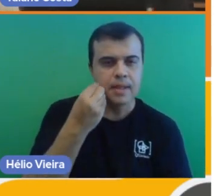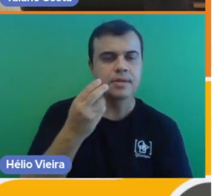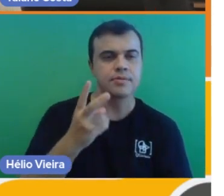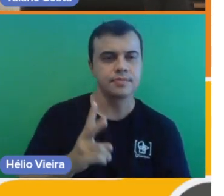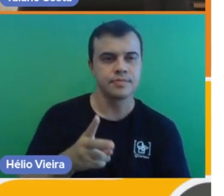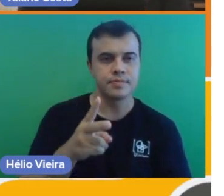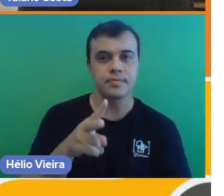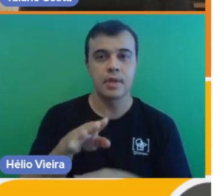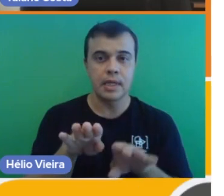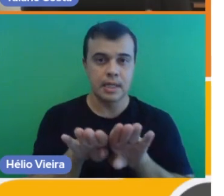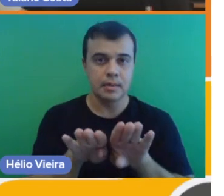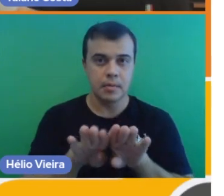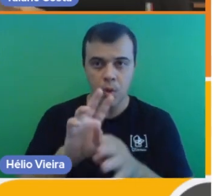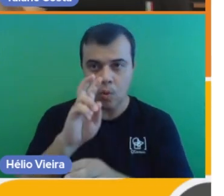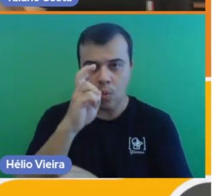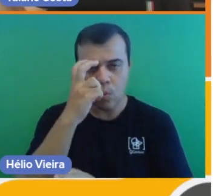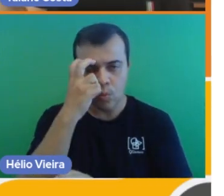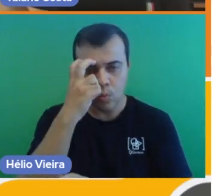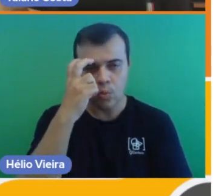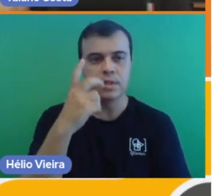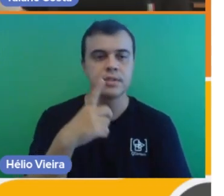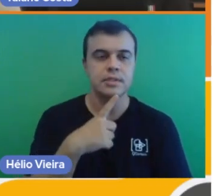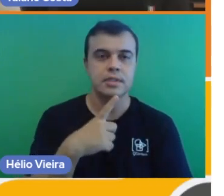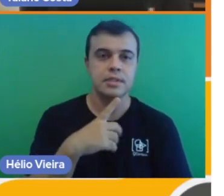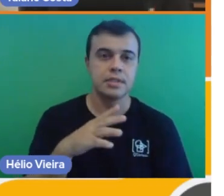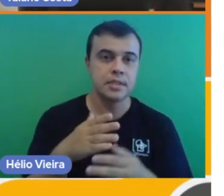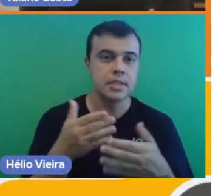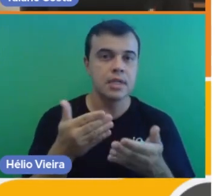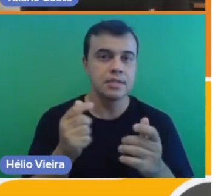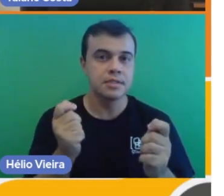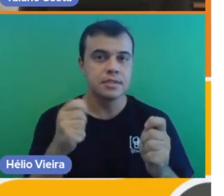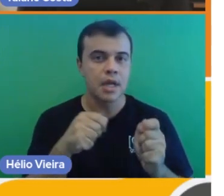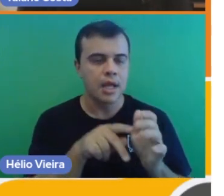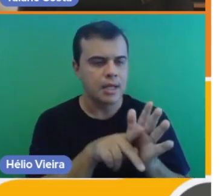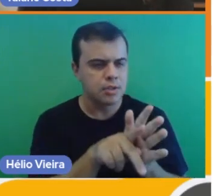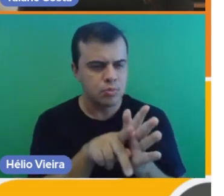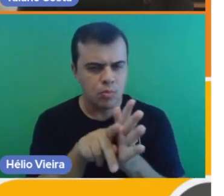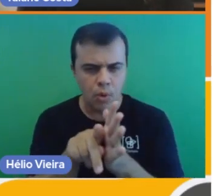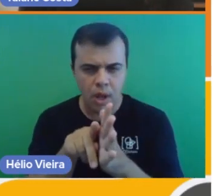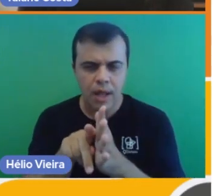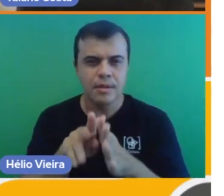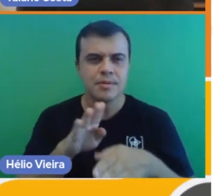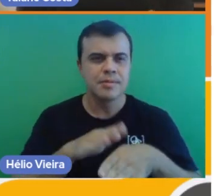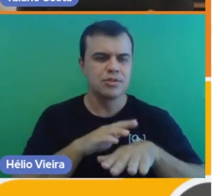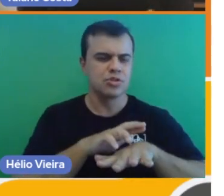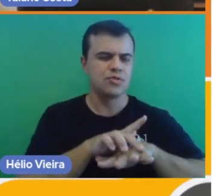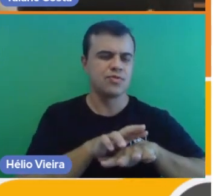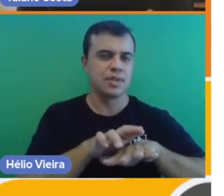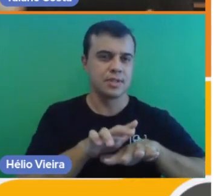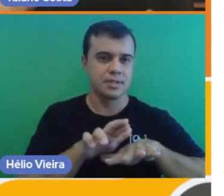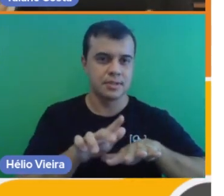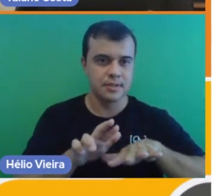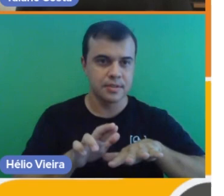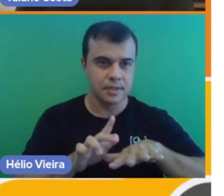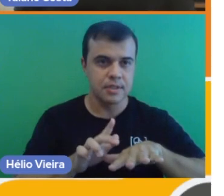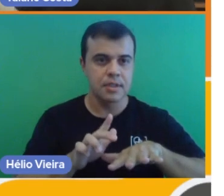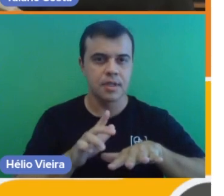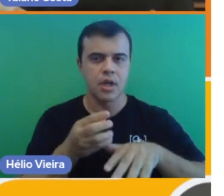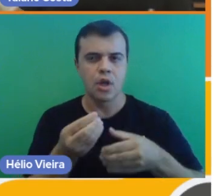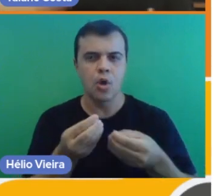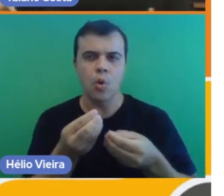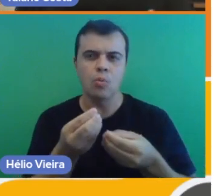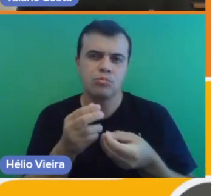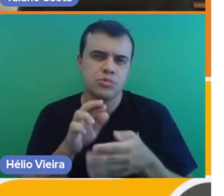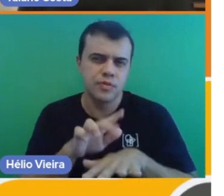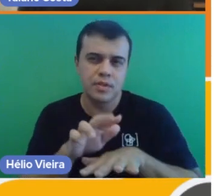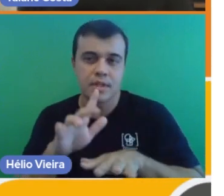um pouquinho dessa cultura e poder explorar diversas formas de